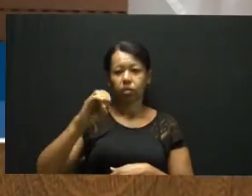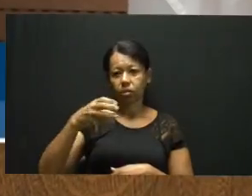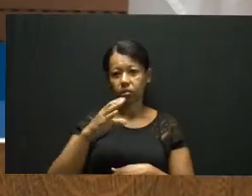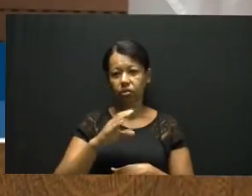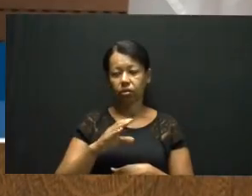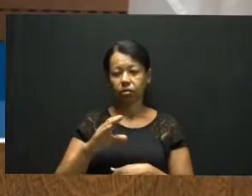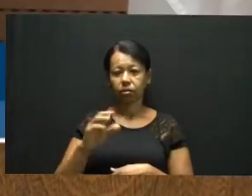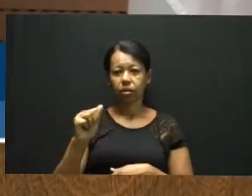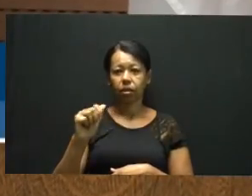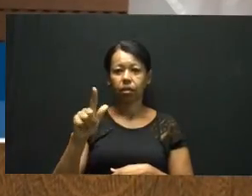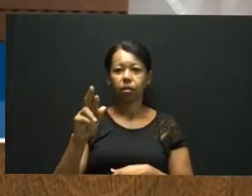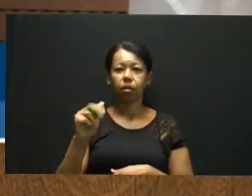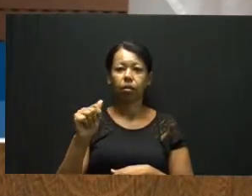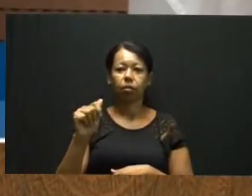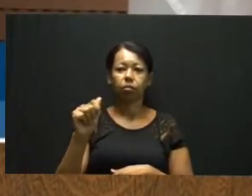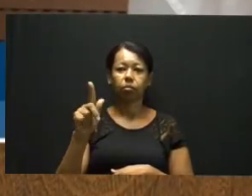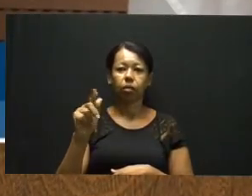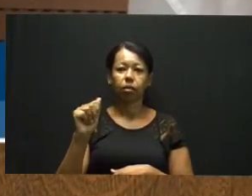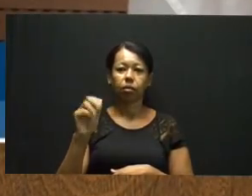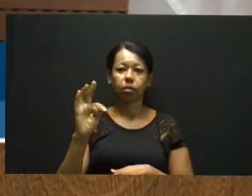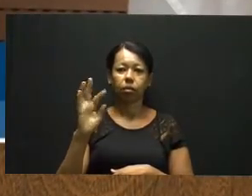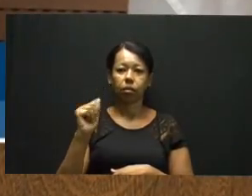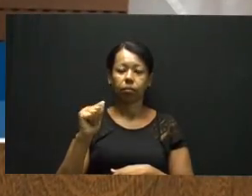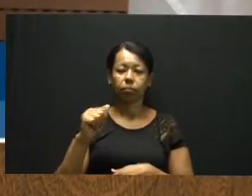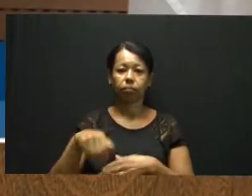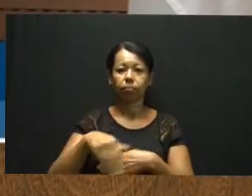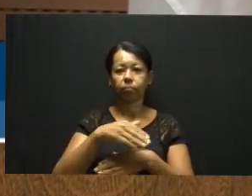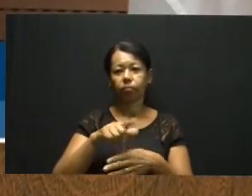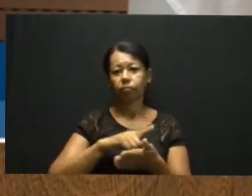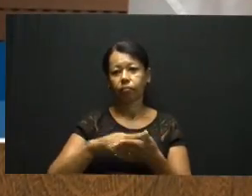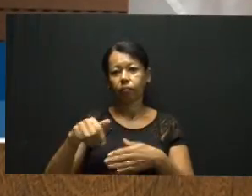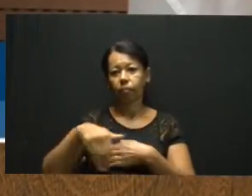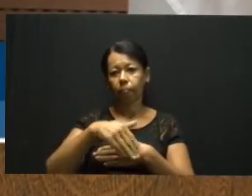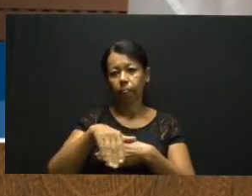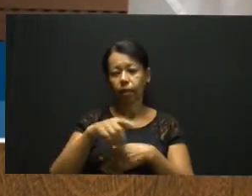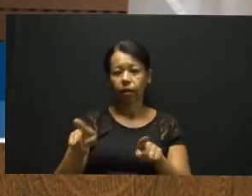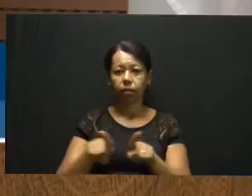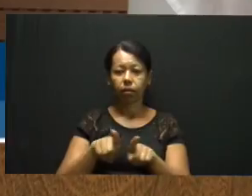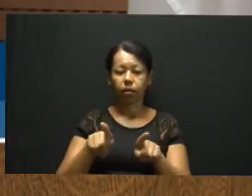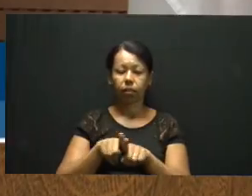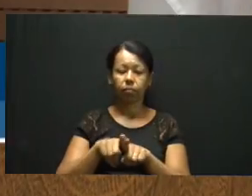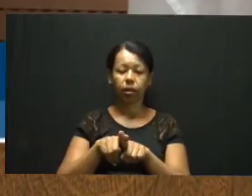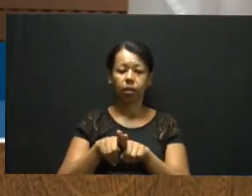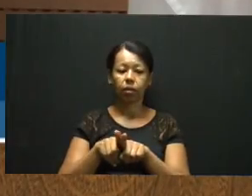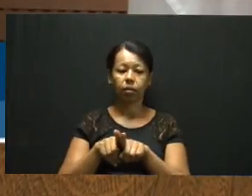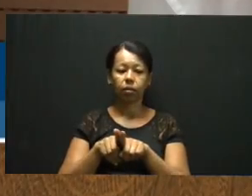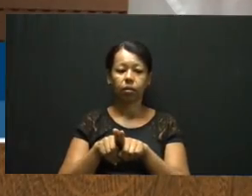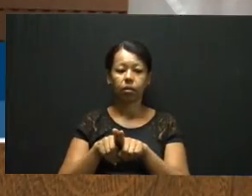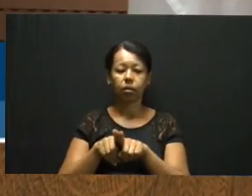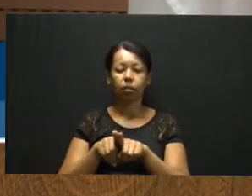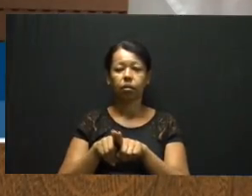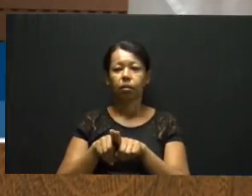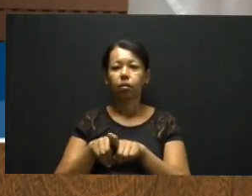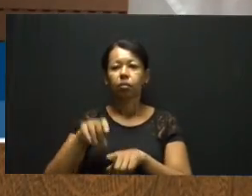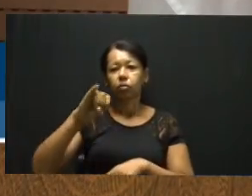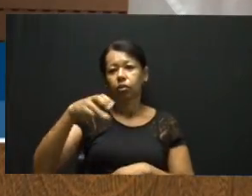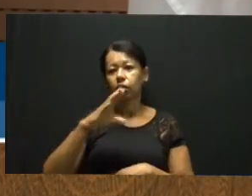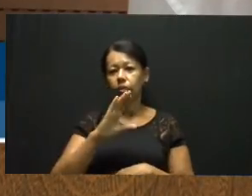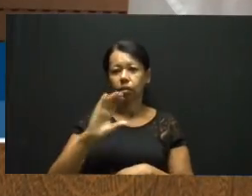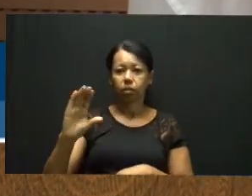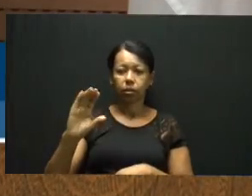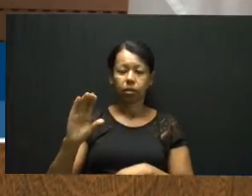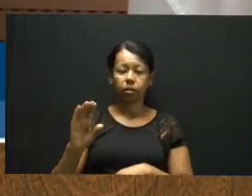Caraguatá. Reparos no leito carroçável na esquina da Avenida Nossa Senhora de Fátima e Rua Brasília, Jardim